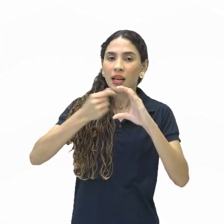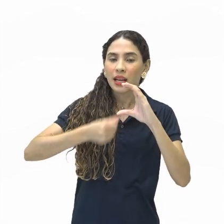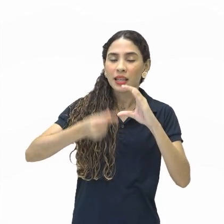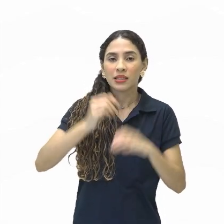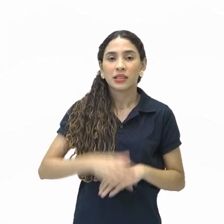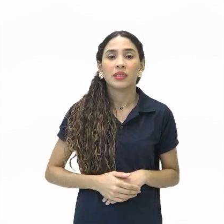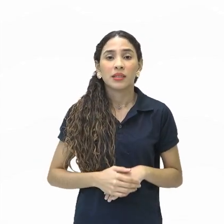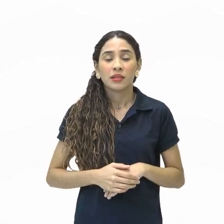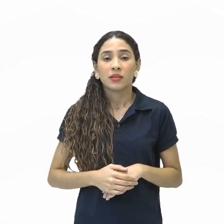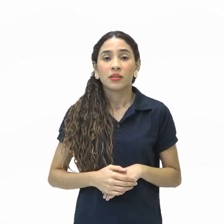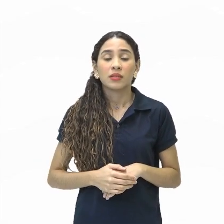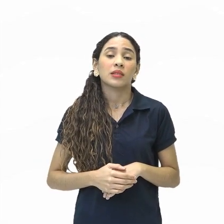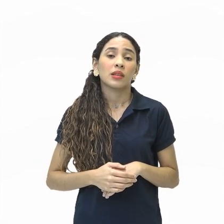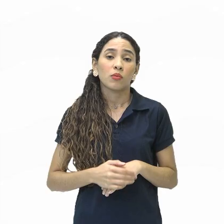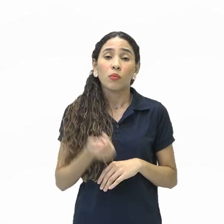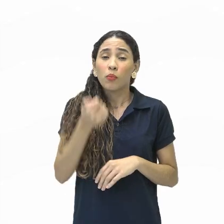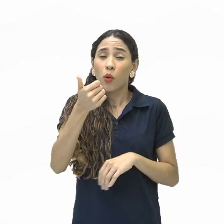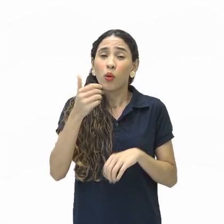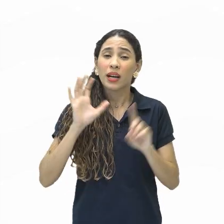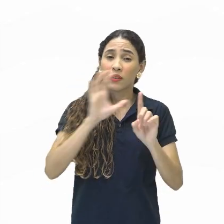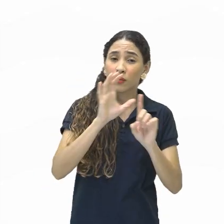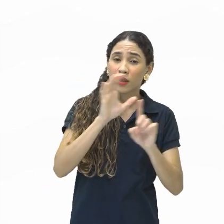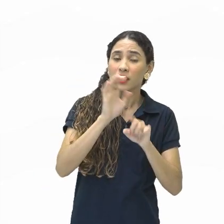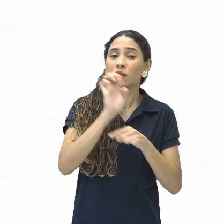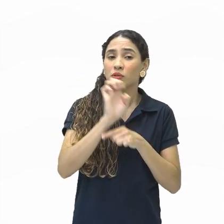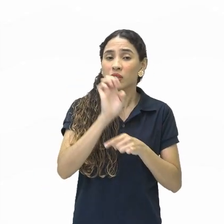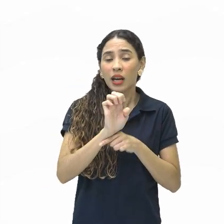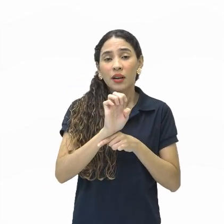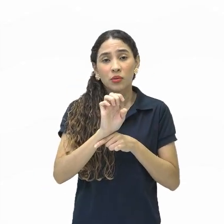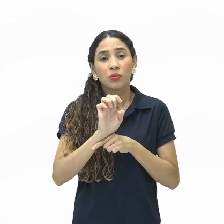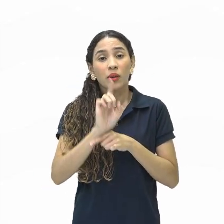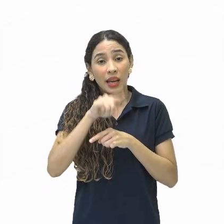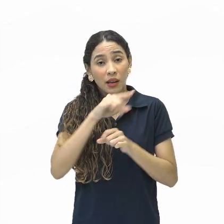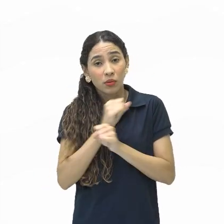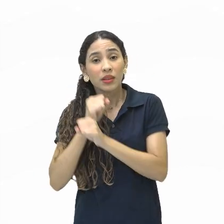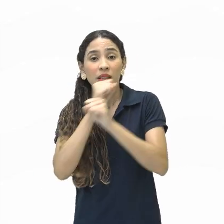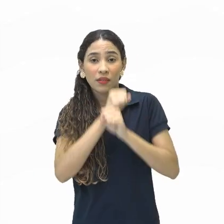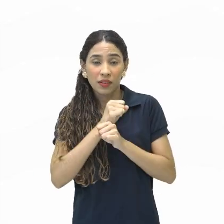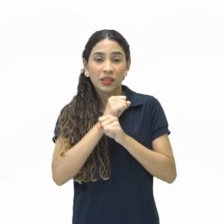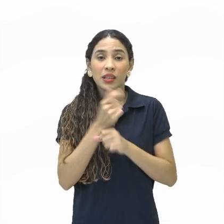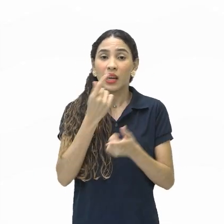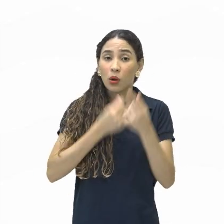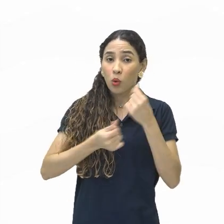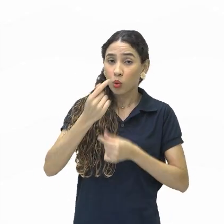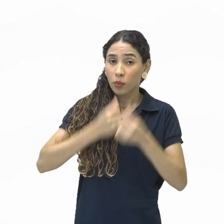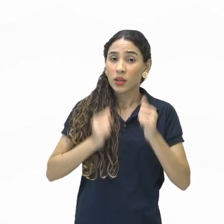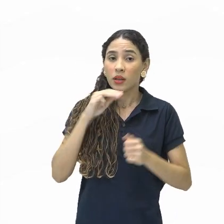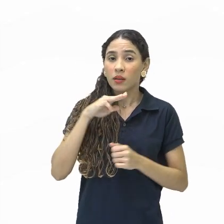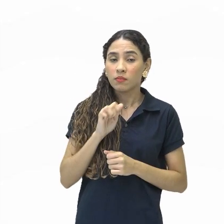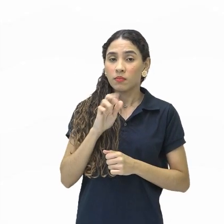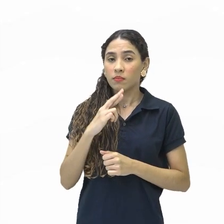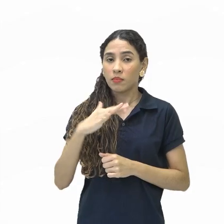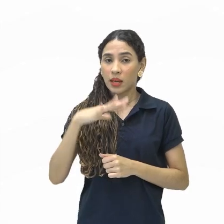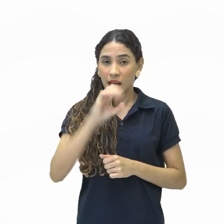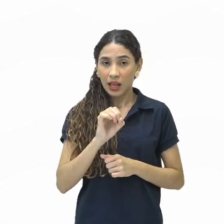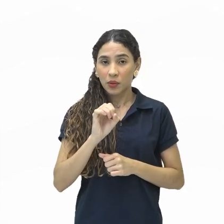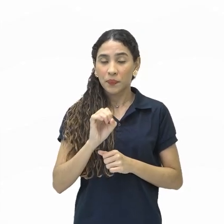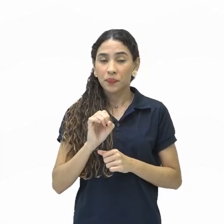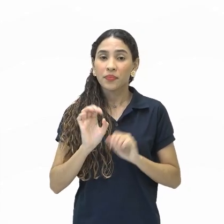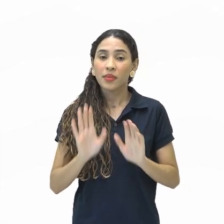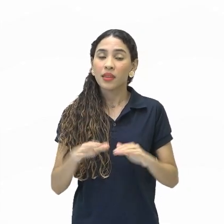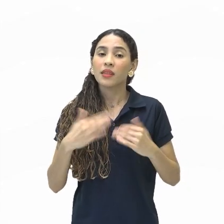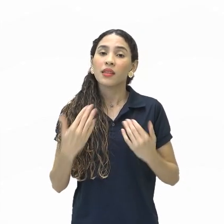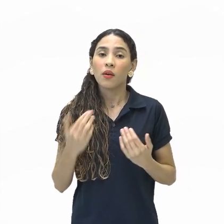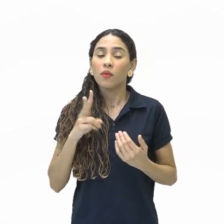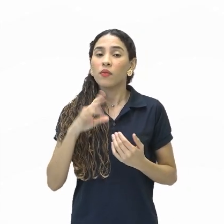Quanto menos o Estado participar, né, é o que ele defende na economia de mercado. Então,